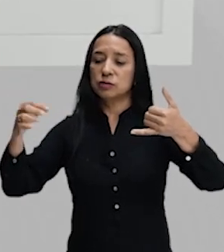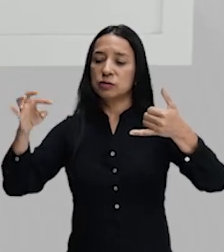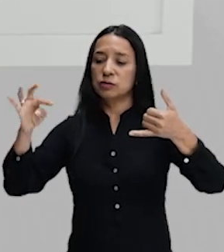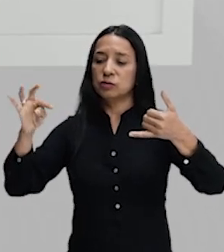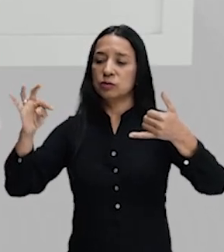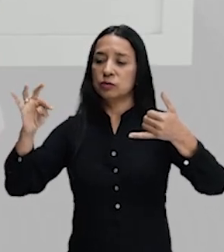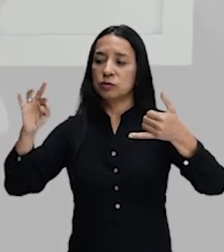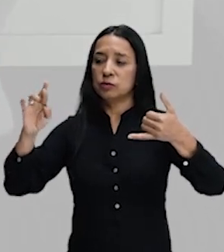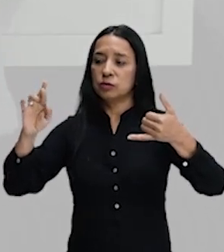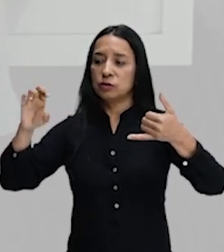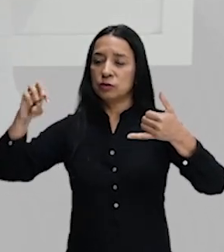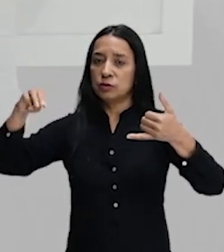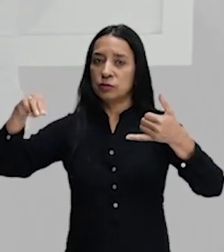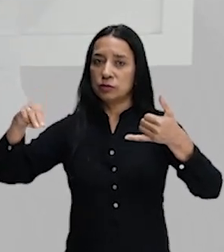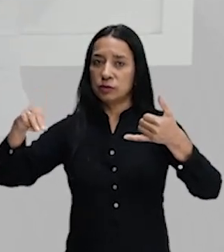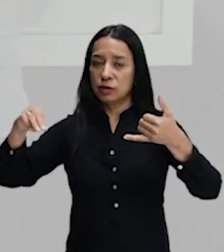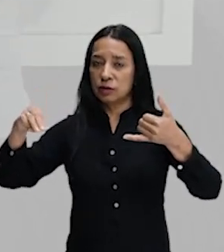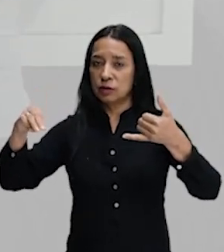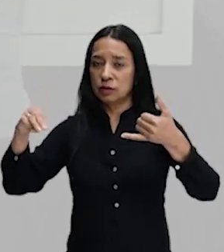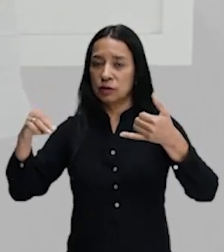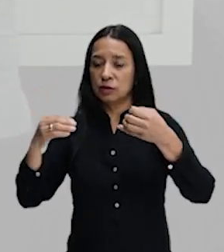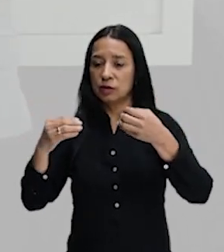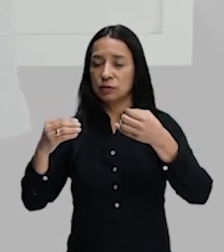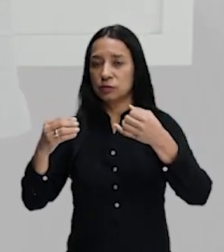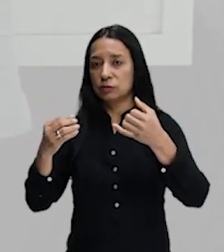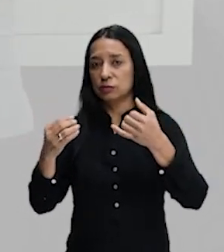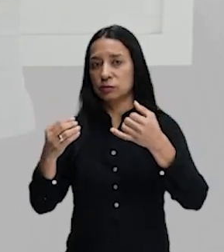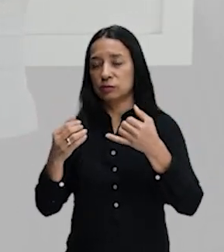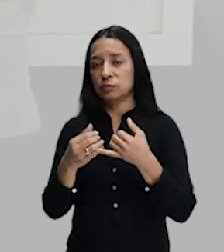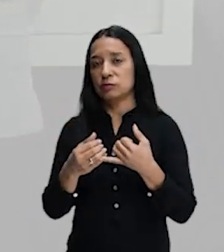eu tenho como se fosse o trilho